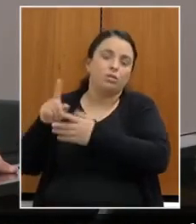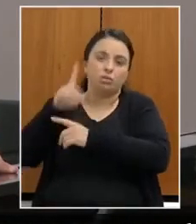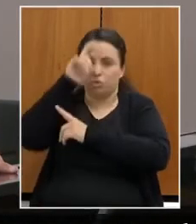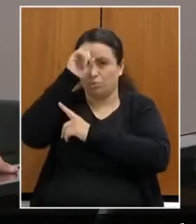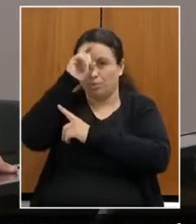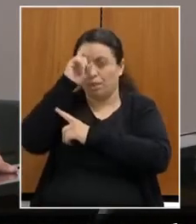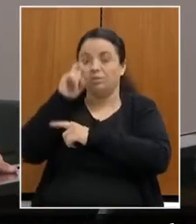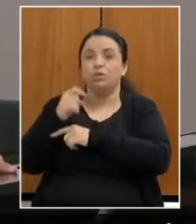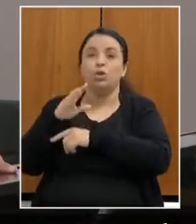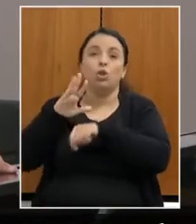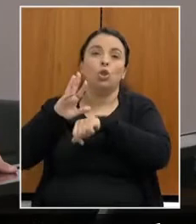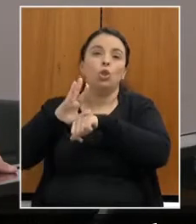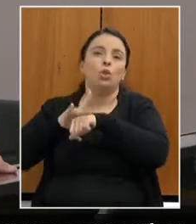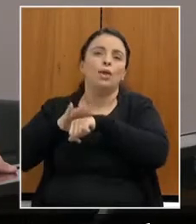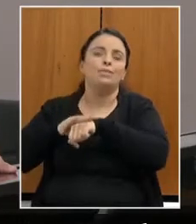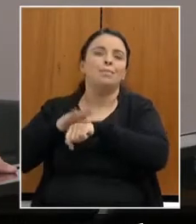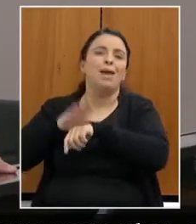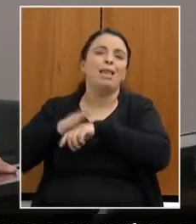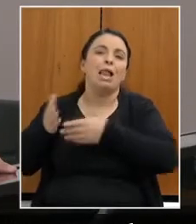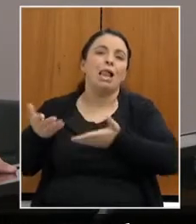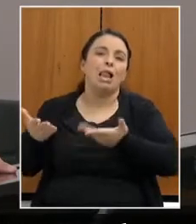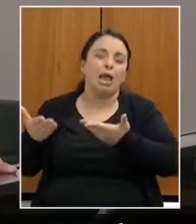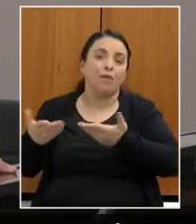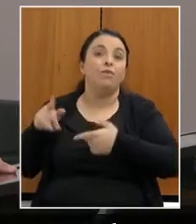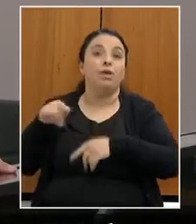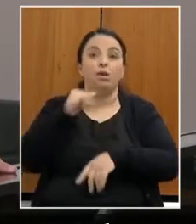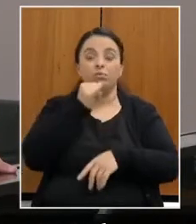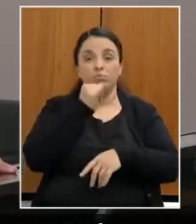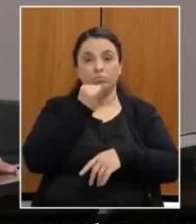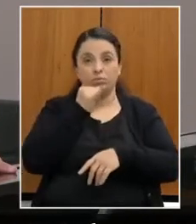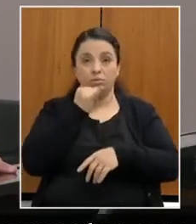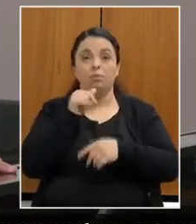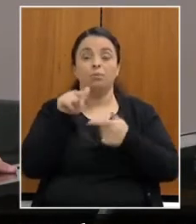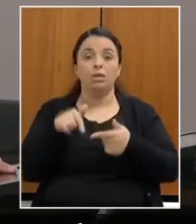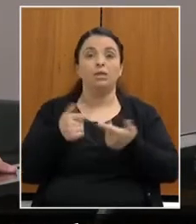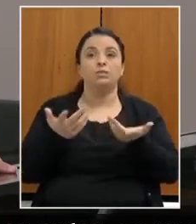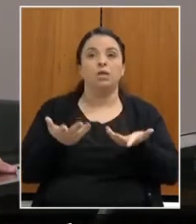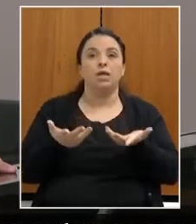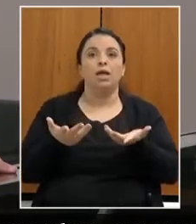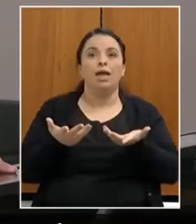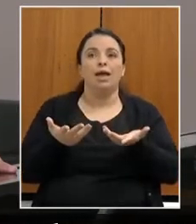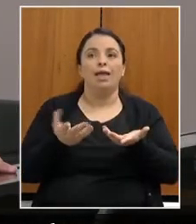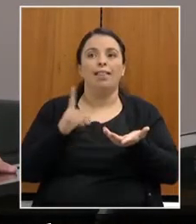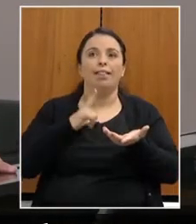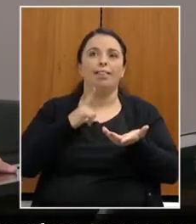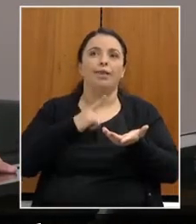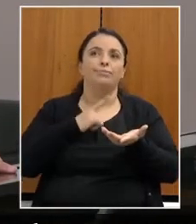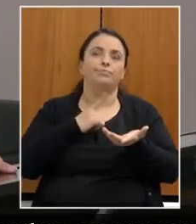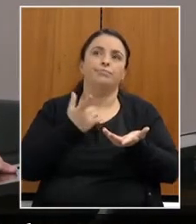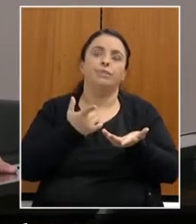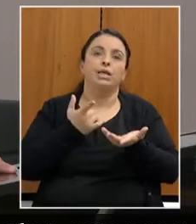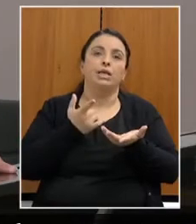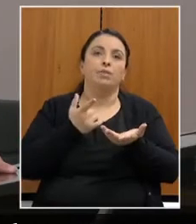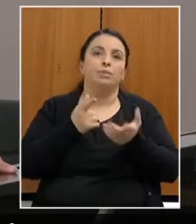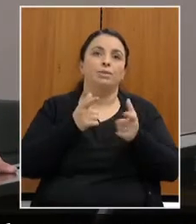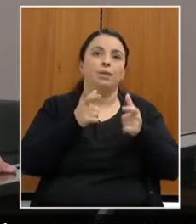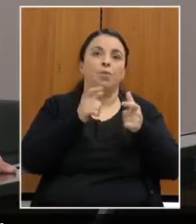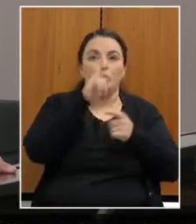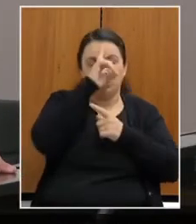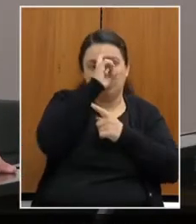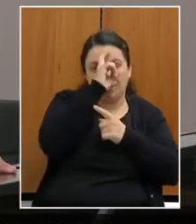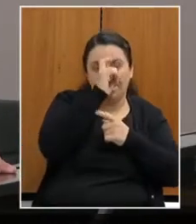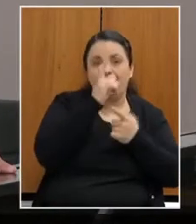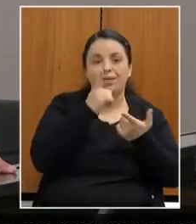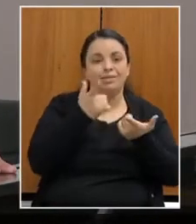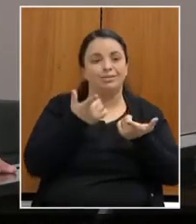e alta complexidade. Isso é um dos exemplos. E são classificados entre hospitais referência micro-regional, macro